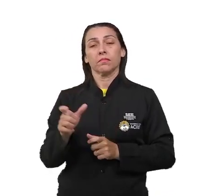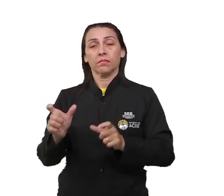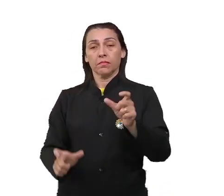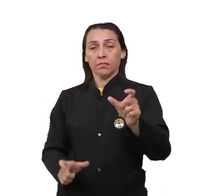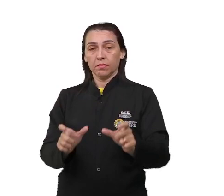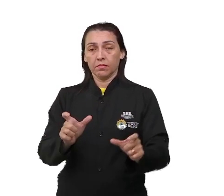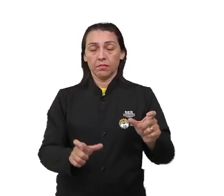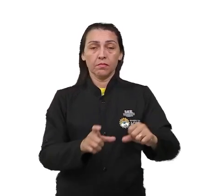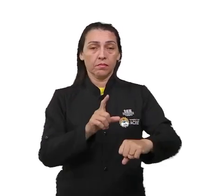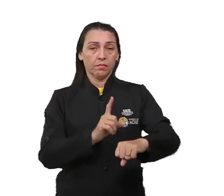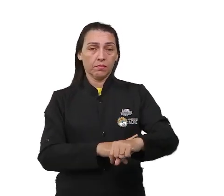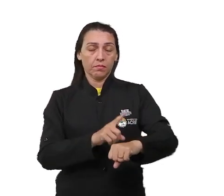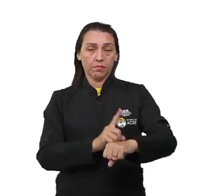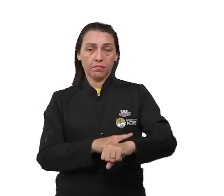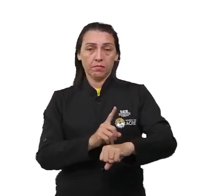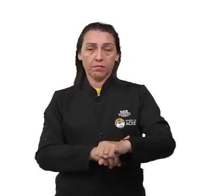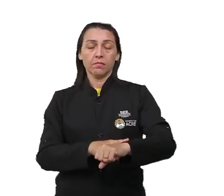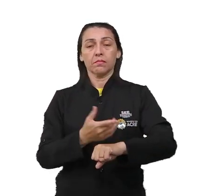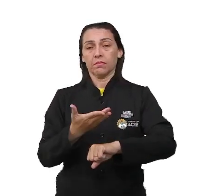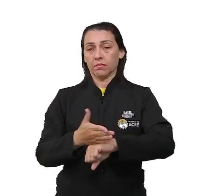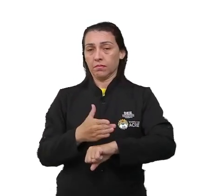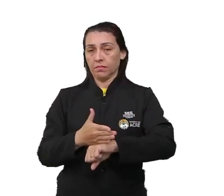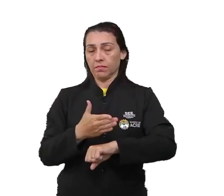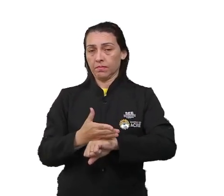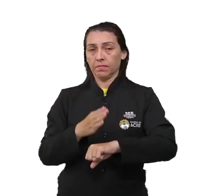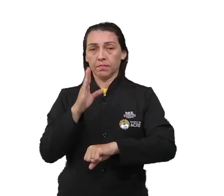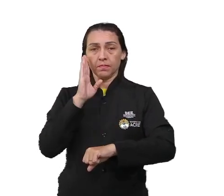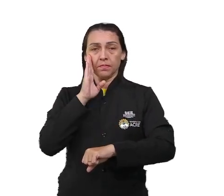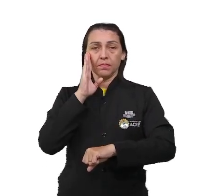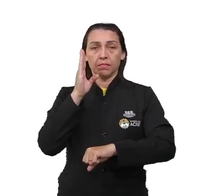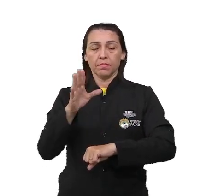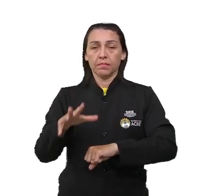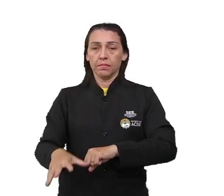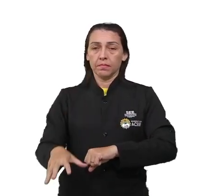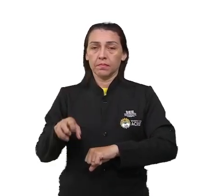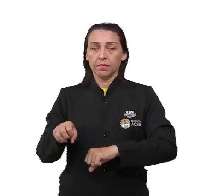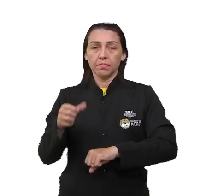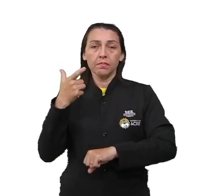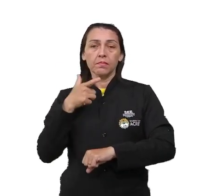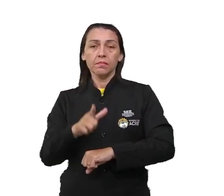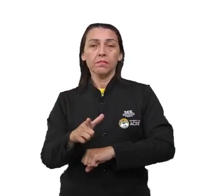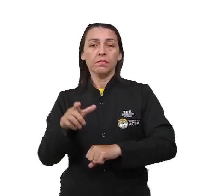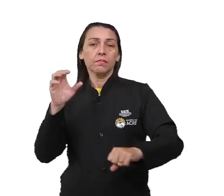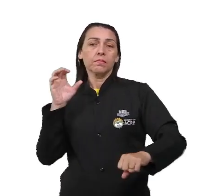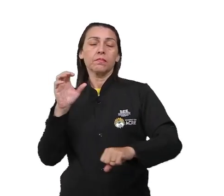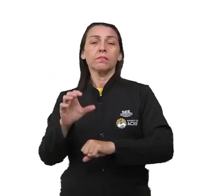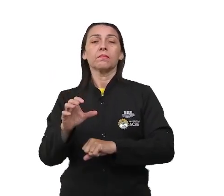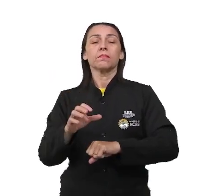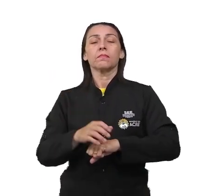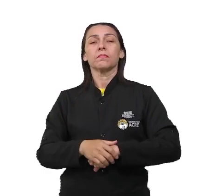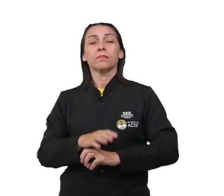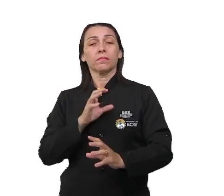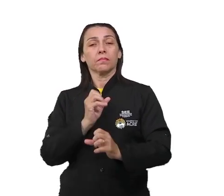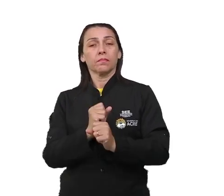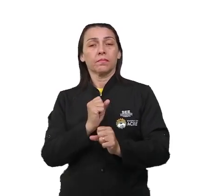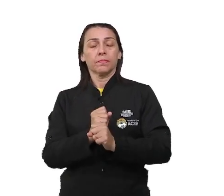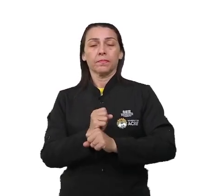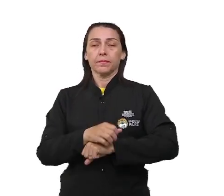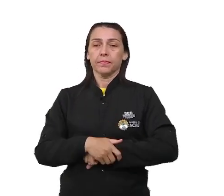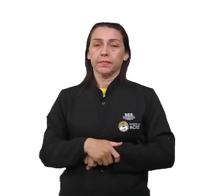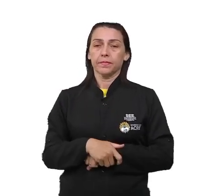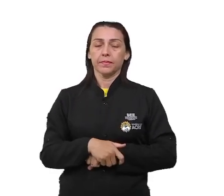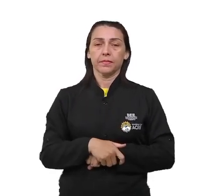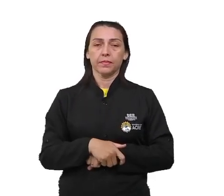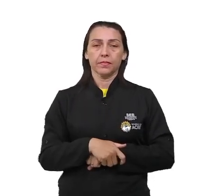na hora do jogo, principalmente para que eles possam fazer o ponto ou o gol, digamos